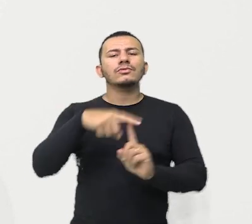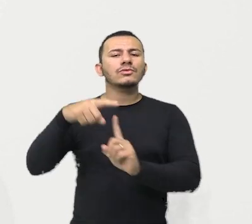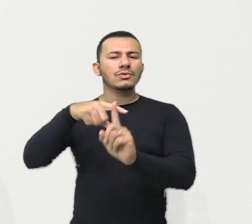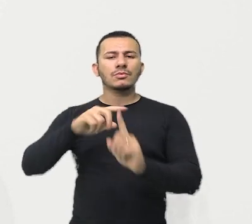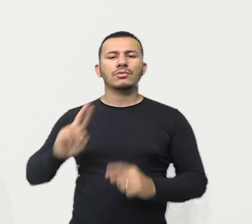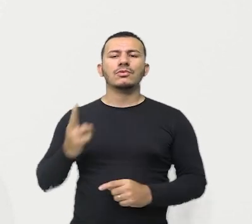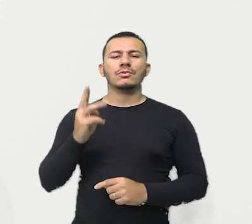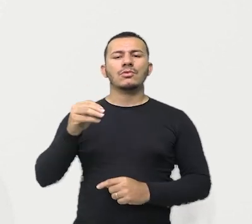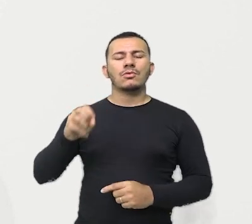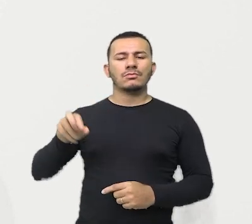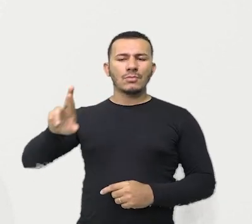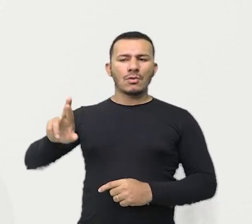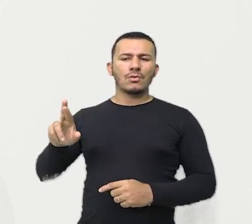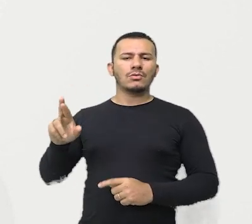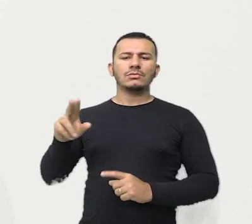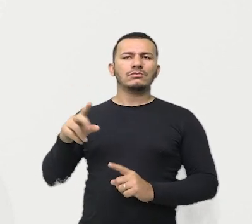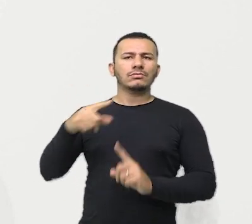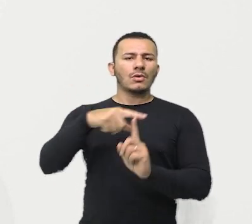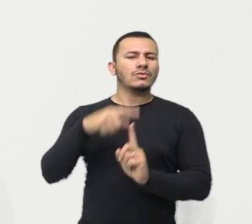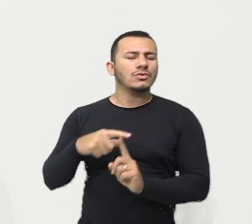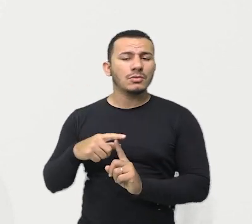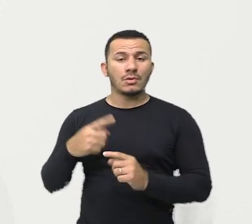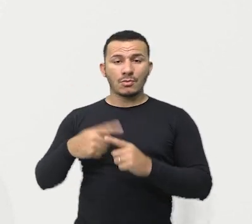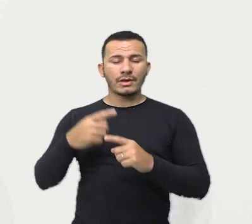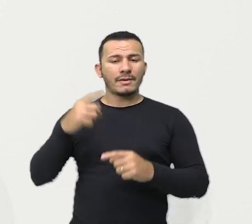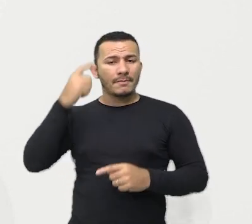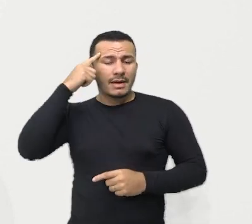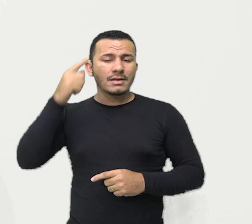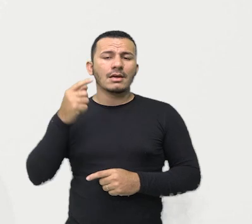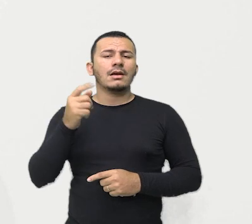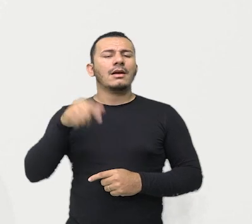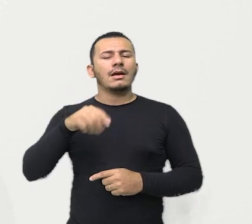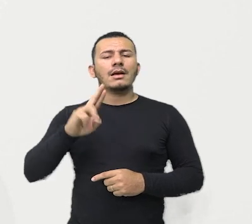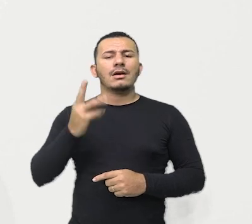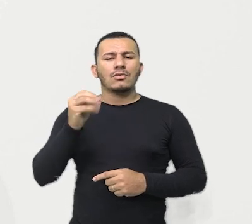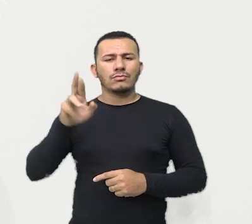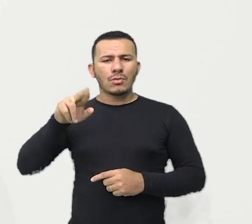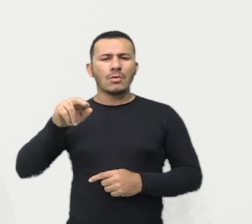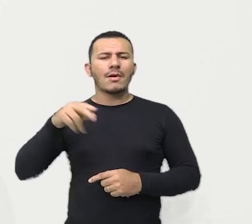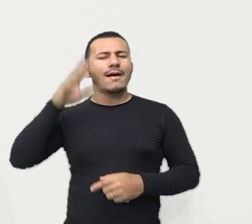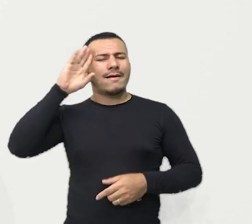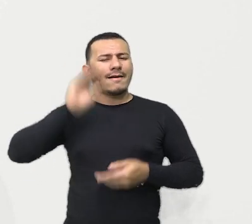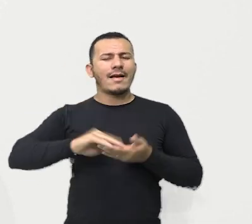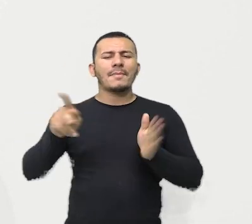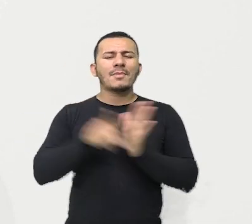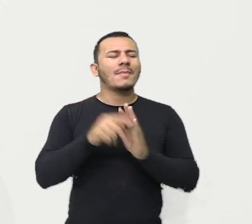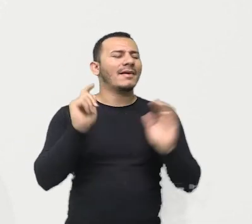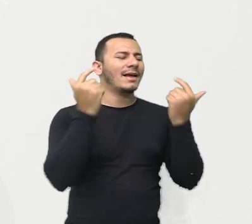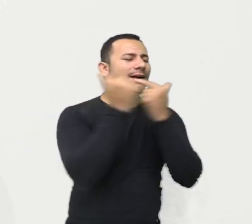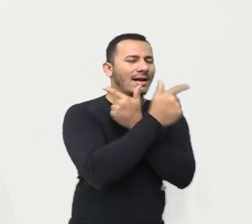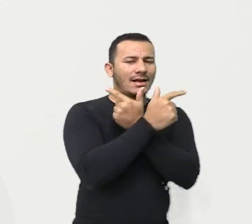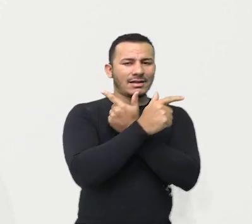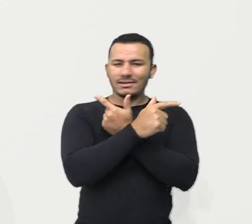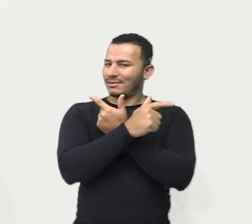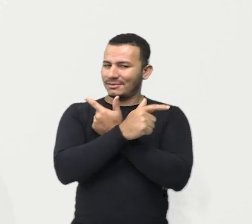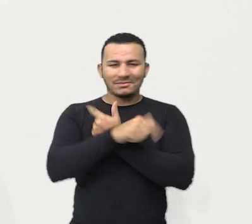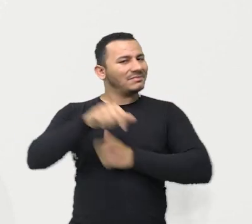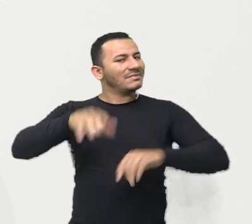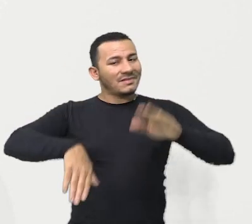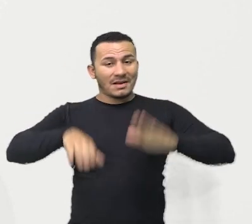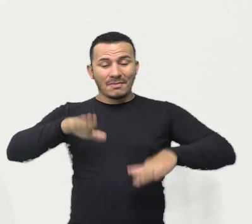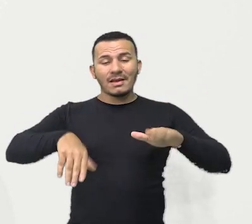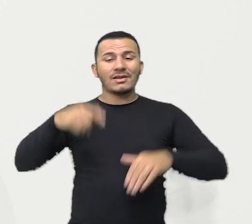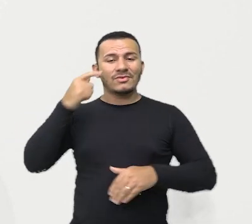que é esse humor. Porque a gente sempre associa o humor com fazer rir, correto? Então, olhem só, vamos